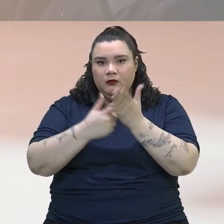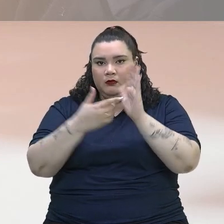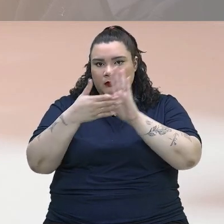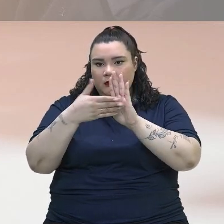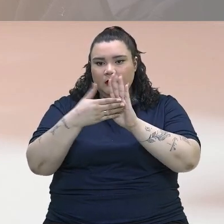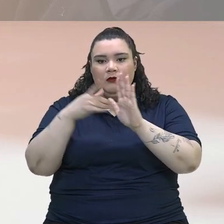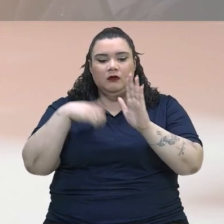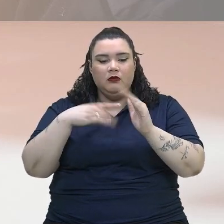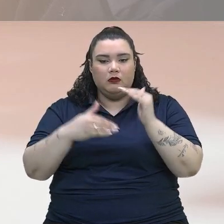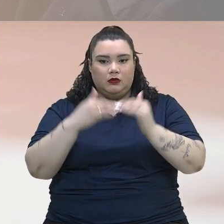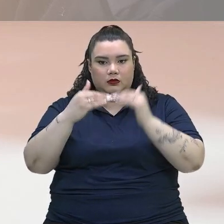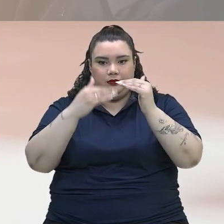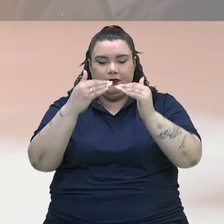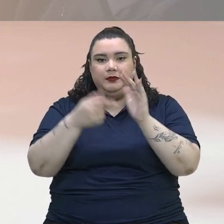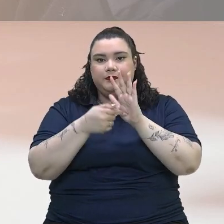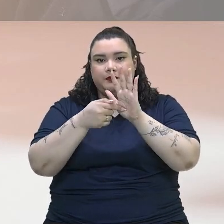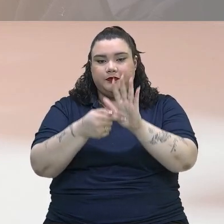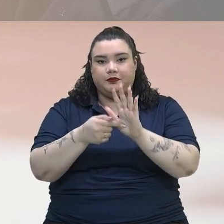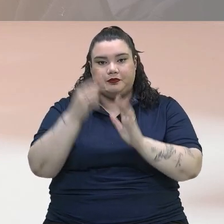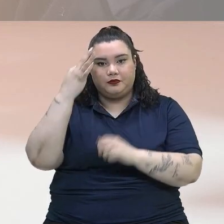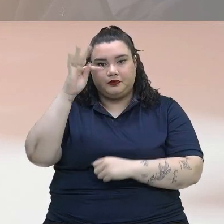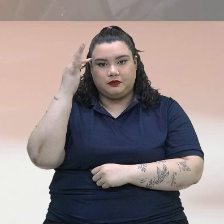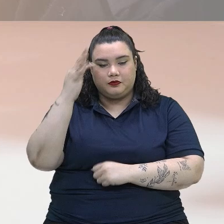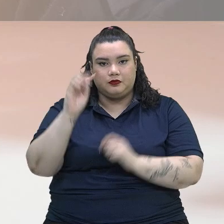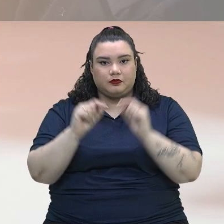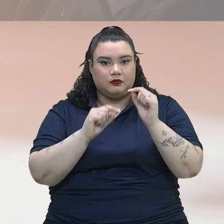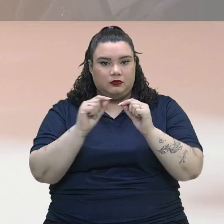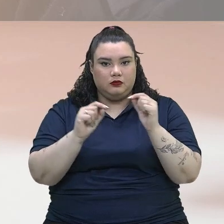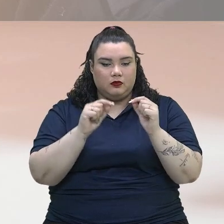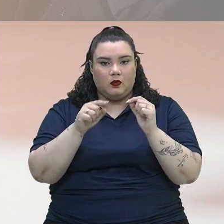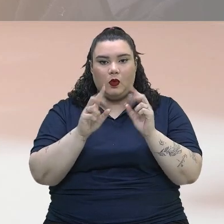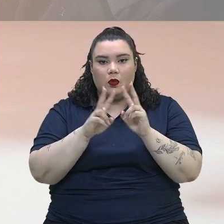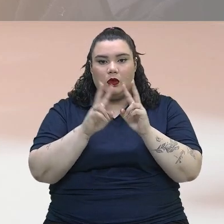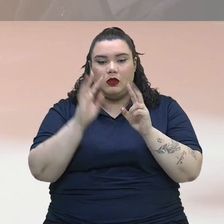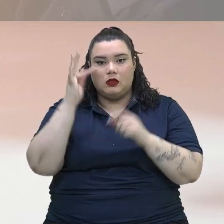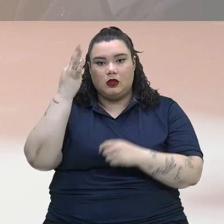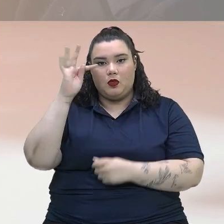vai trazer essa teoria aí da chamada solidariedade